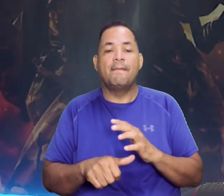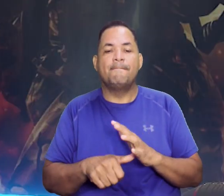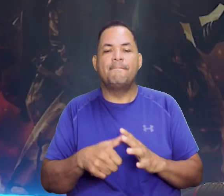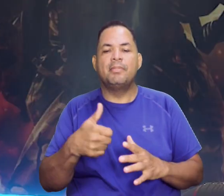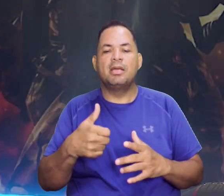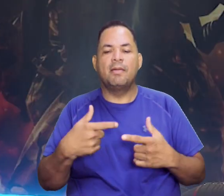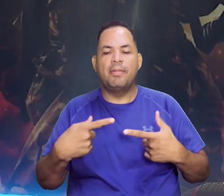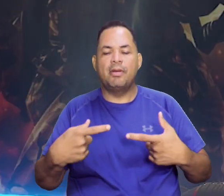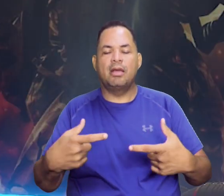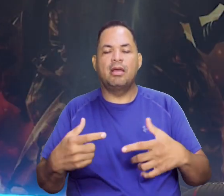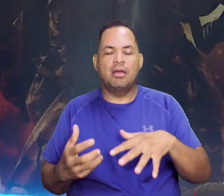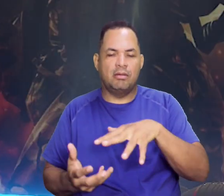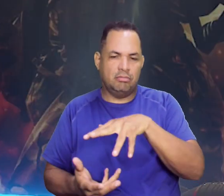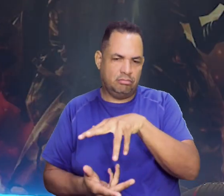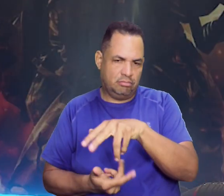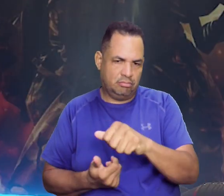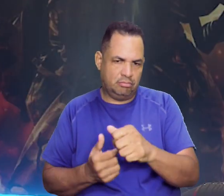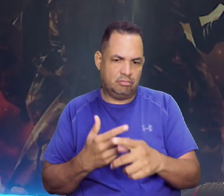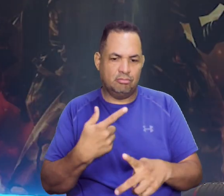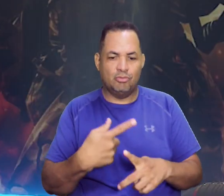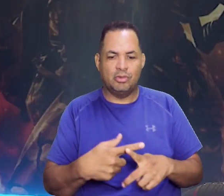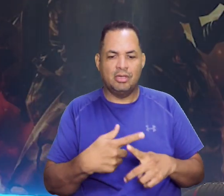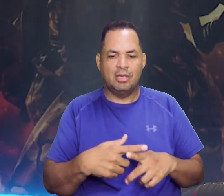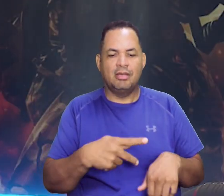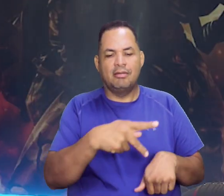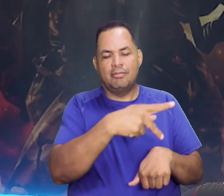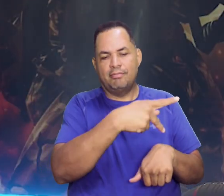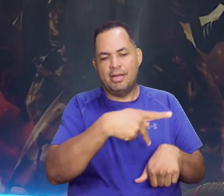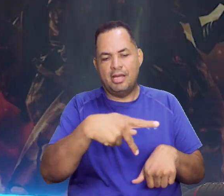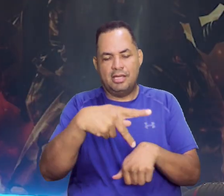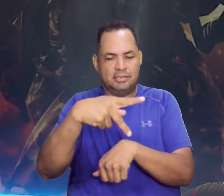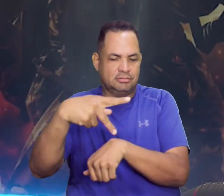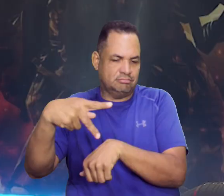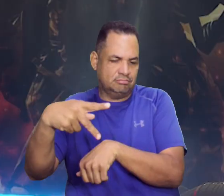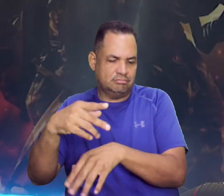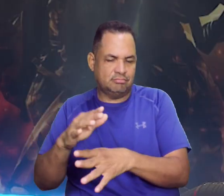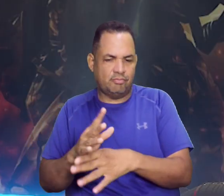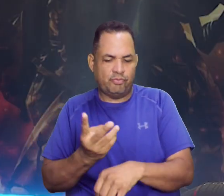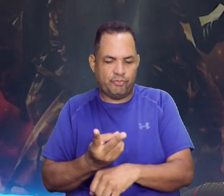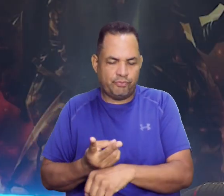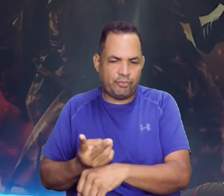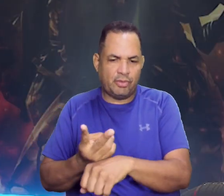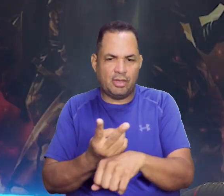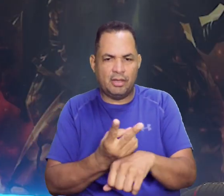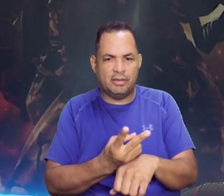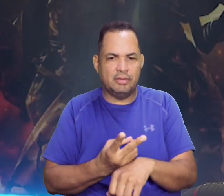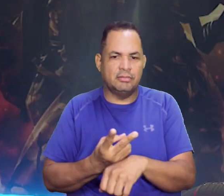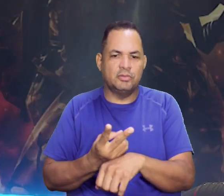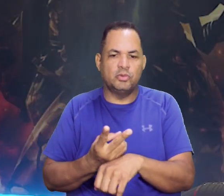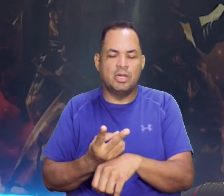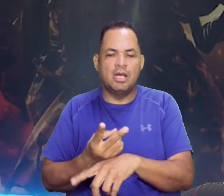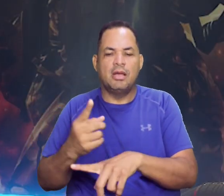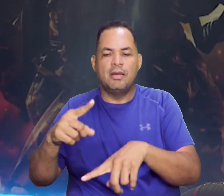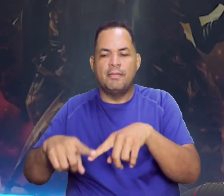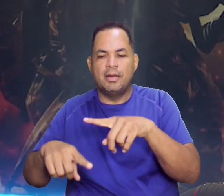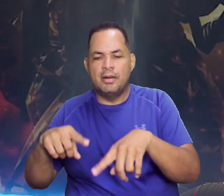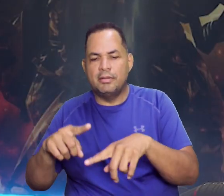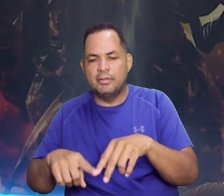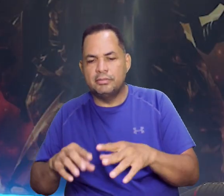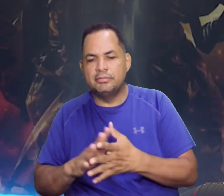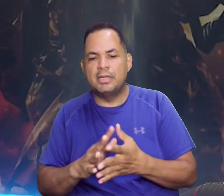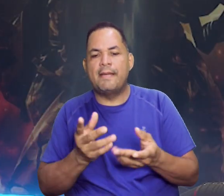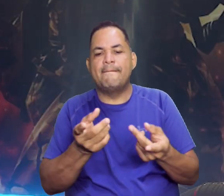Porque várias potências europeias vão procurar matérias-primas,